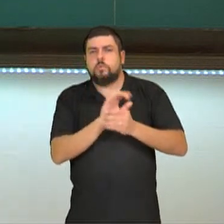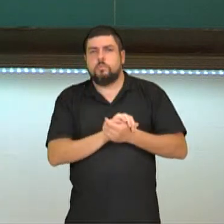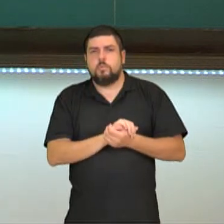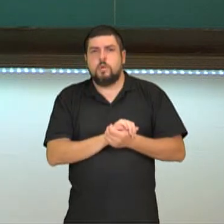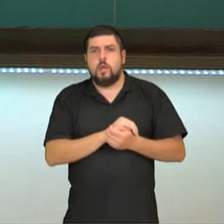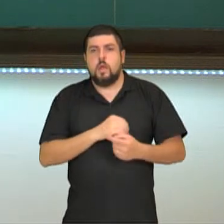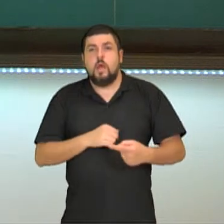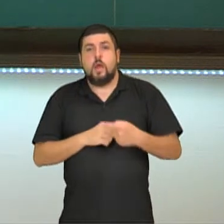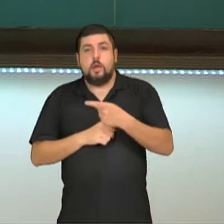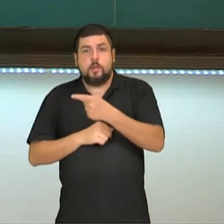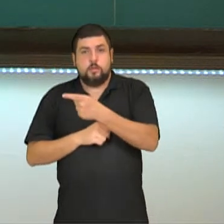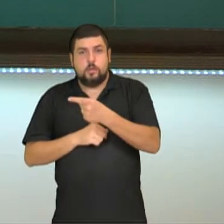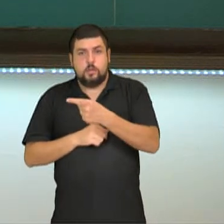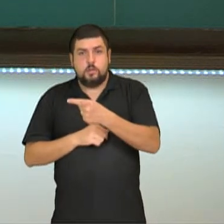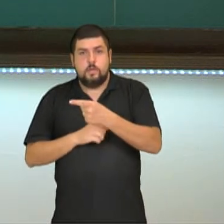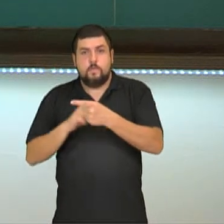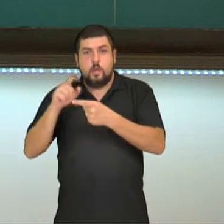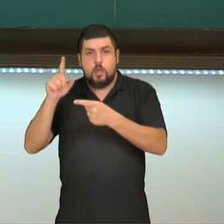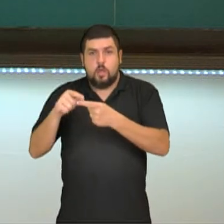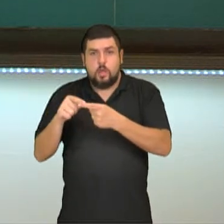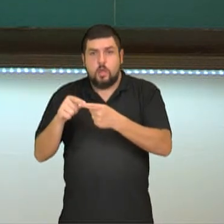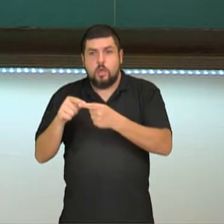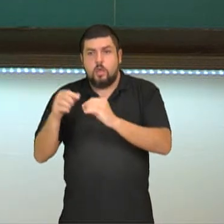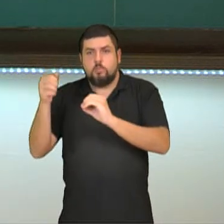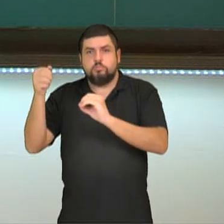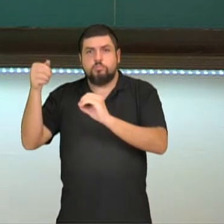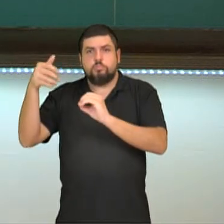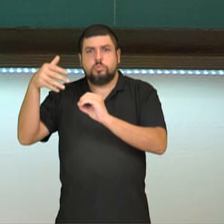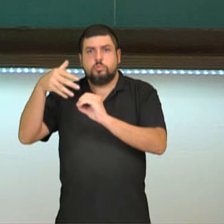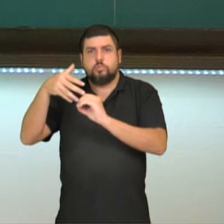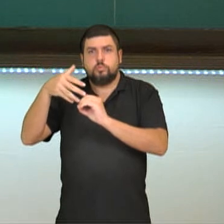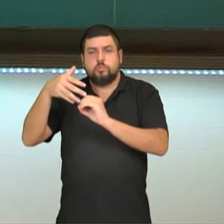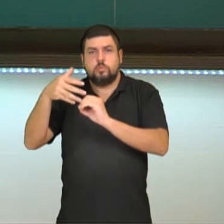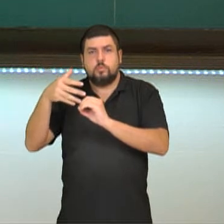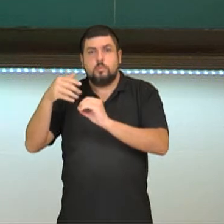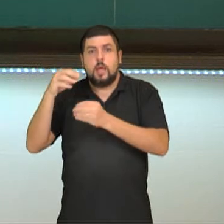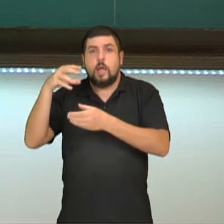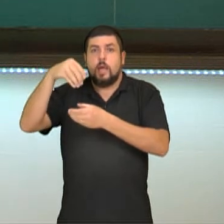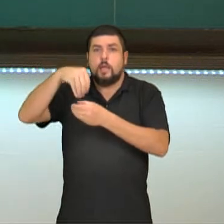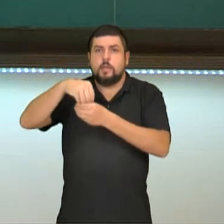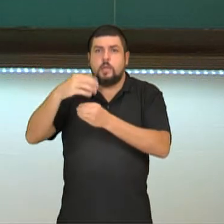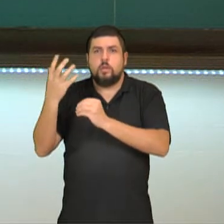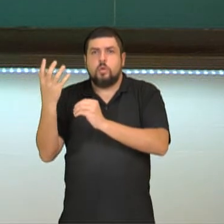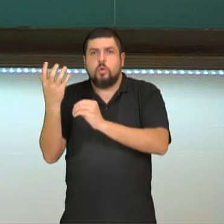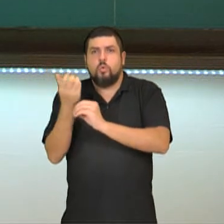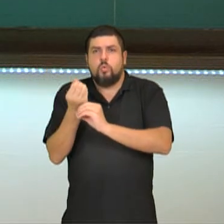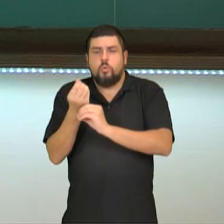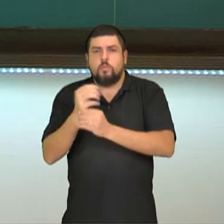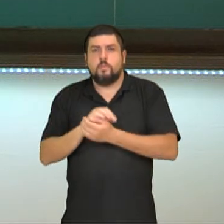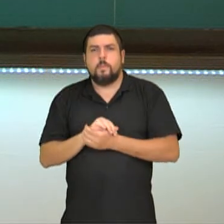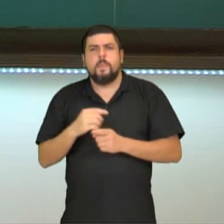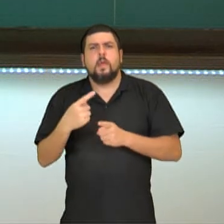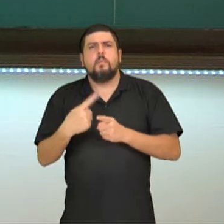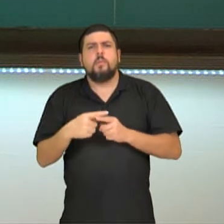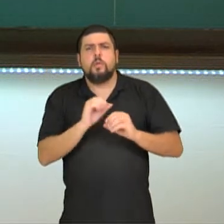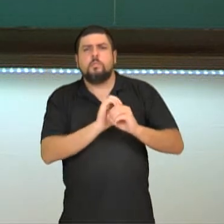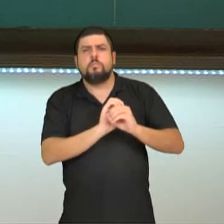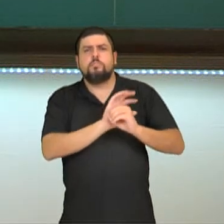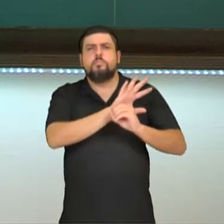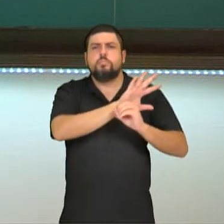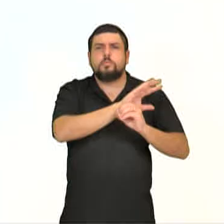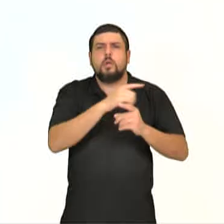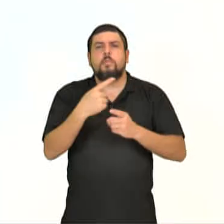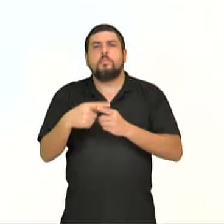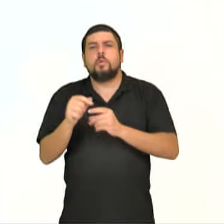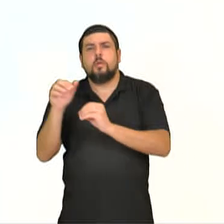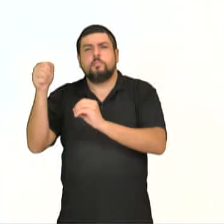campo elétrico esférico que aponta para dentro da carga elétrica, ok? Agora, por que é para fora e por que é para dentro? É porque